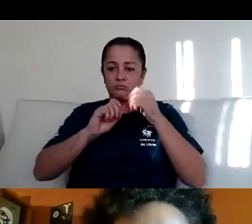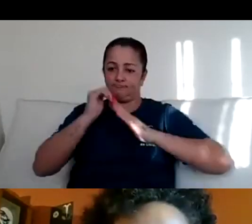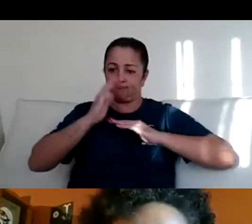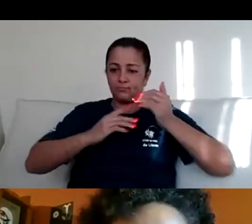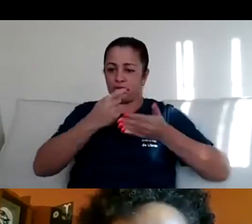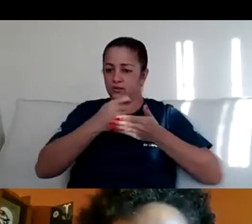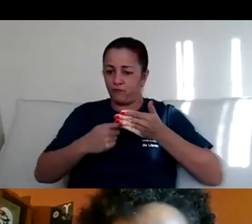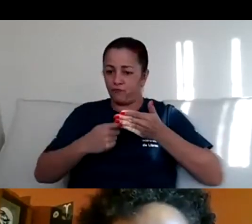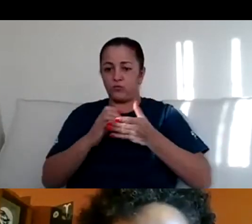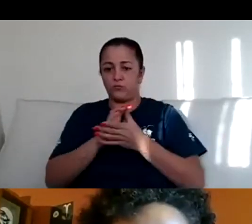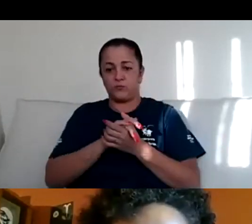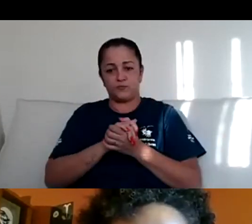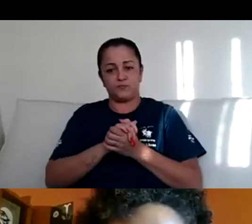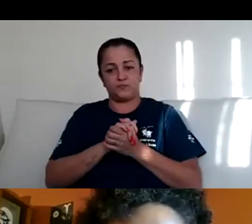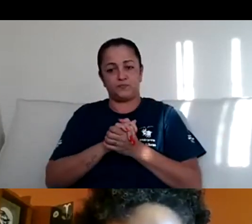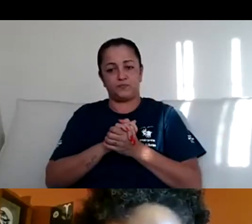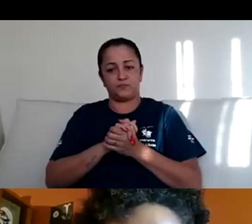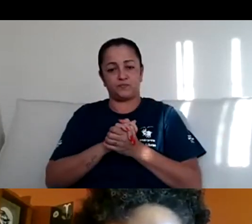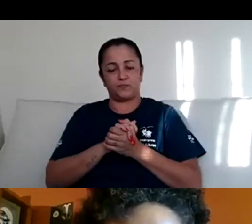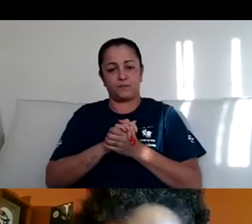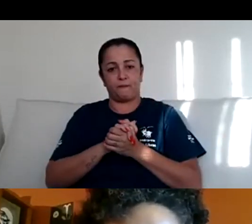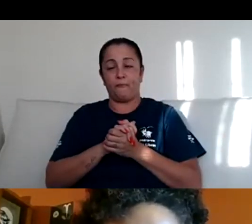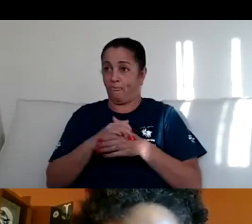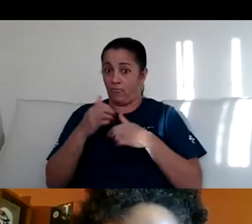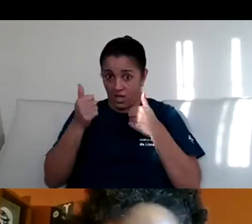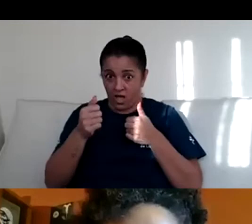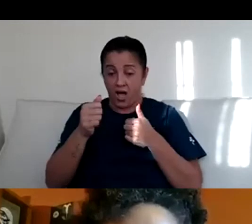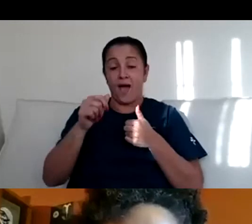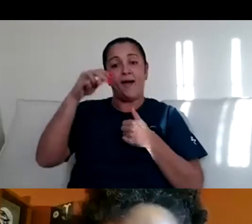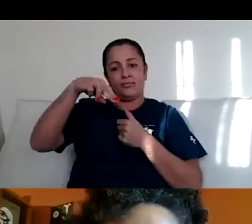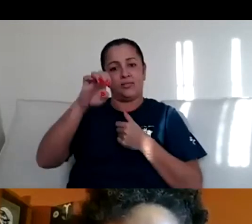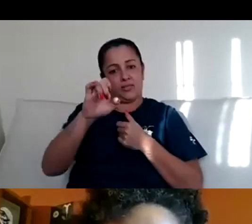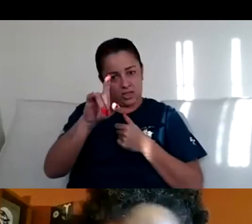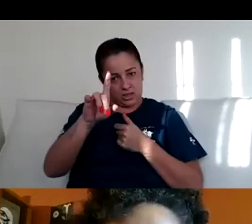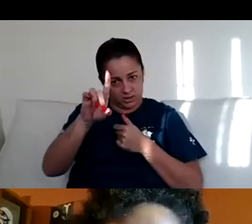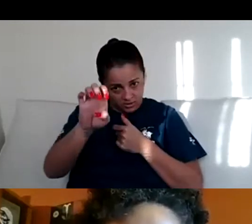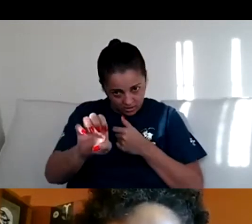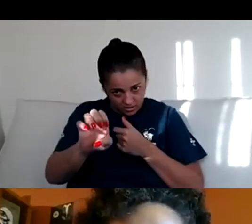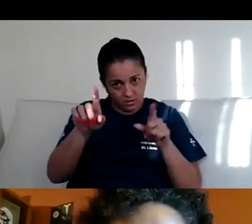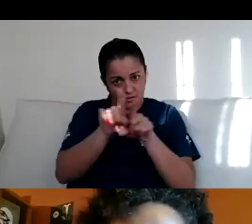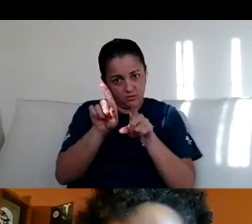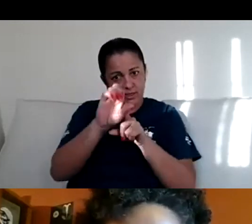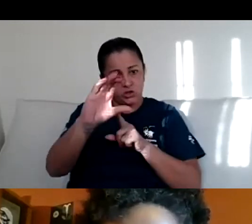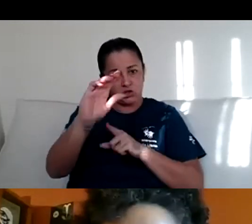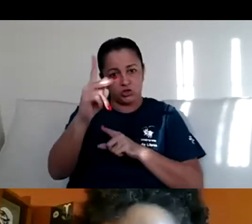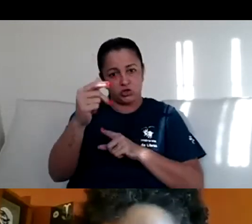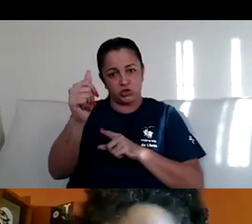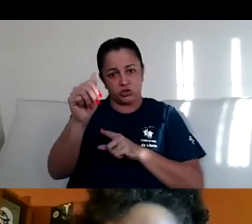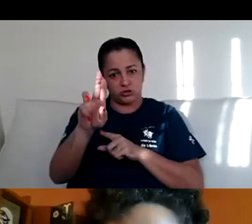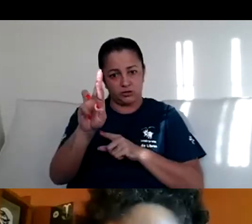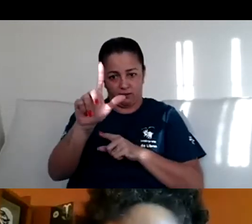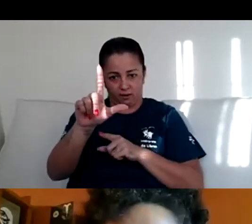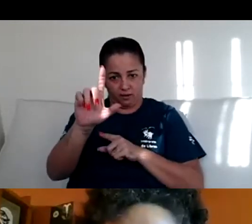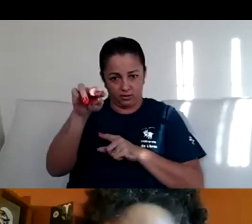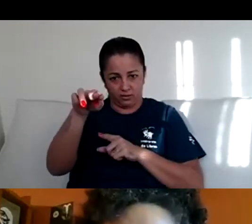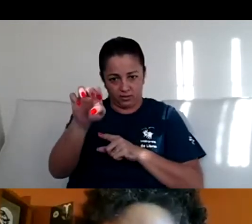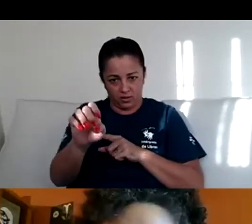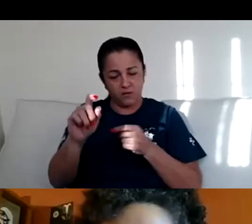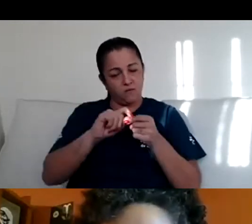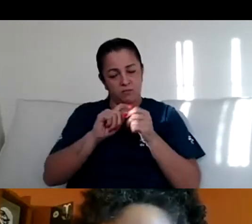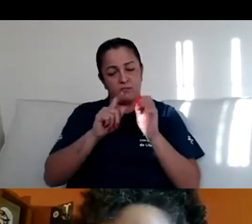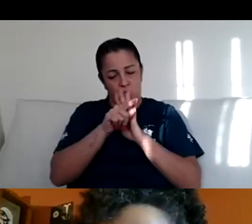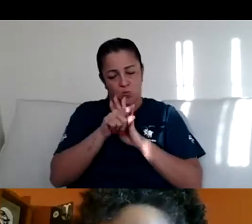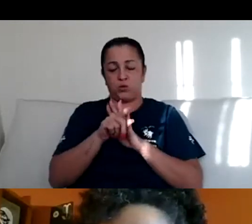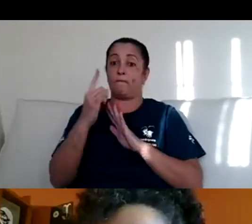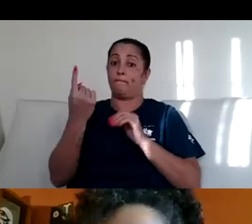aí responder essas perguntas, tá bom? Então, a primeira pergunta vem da Thalita Floriano, de